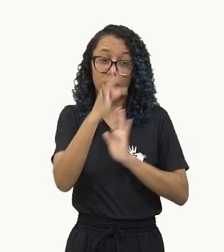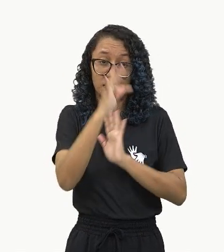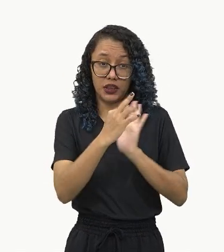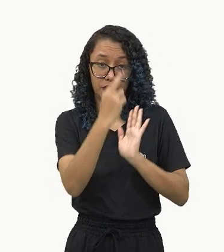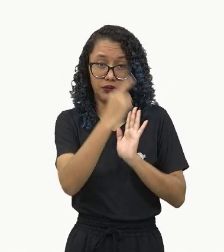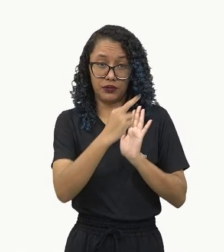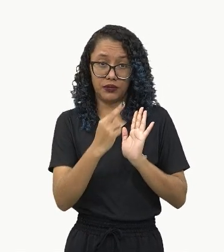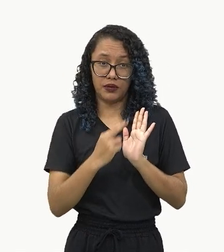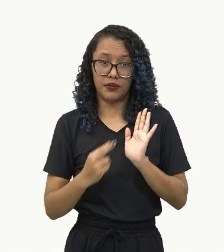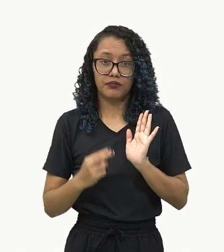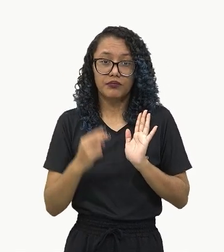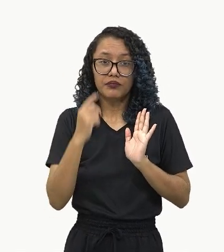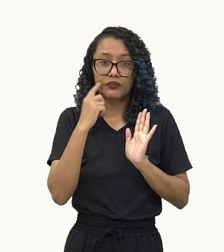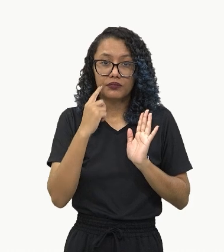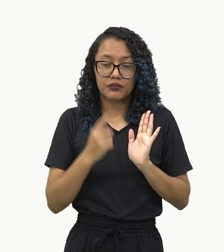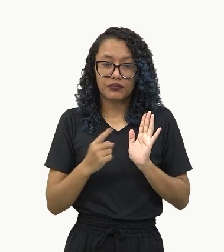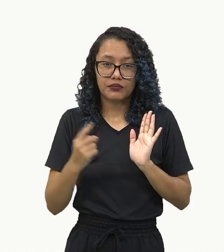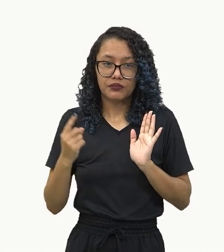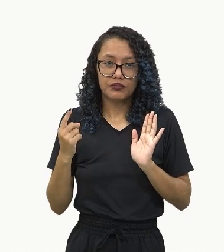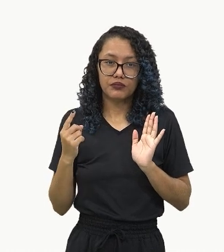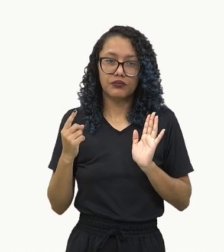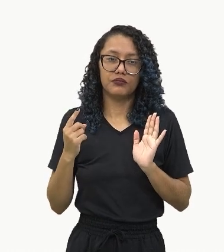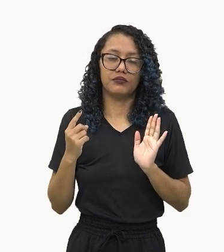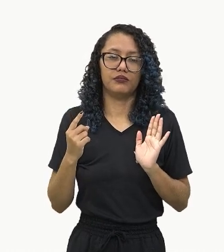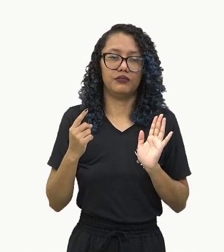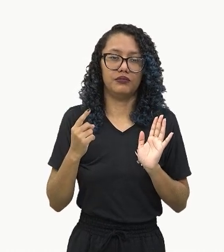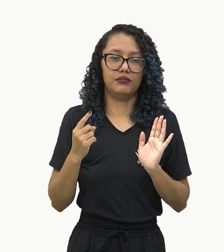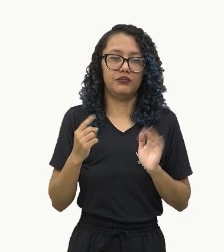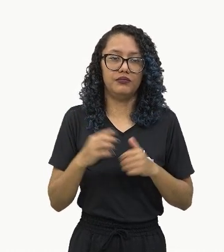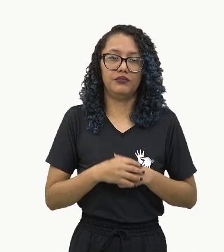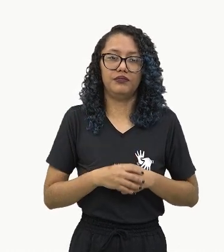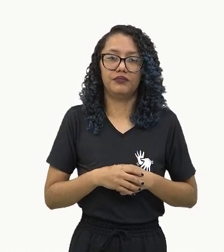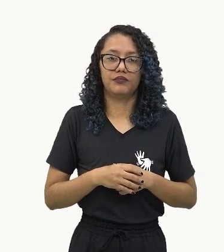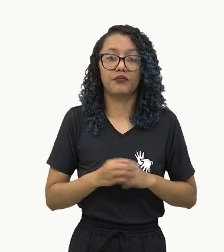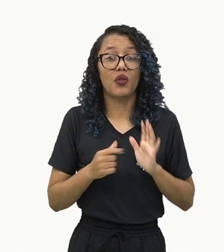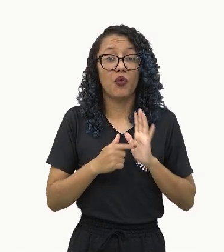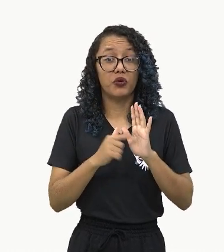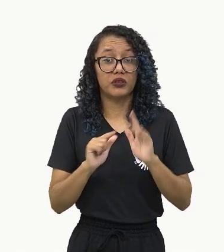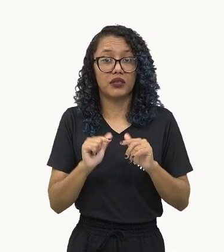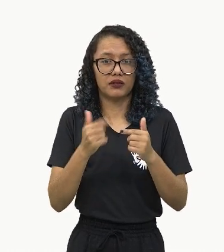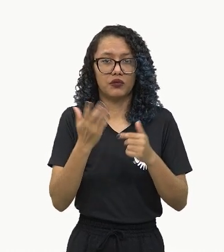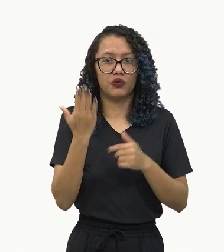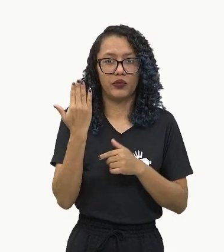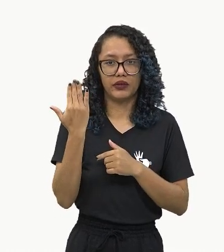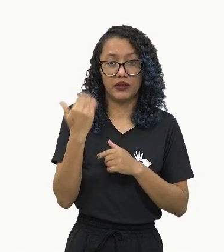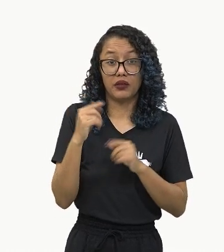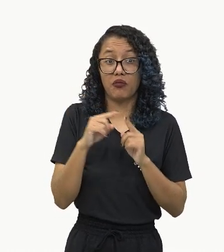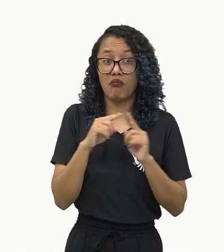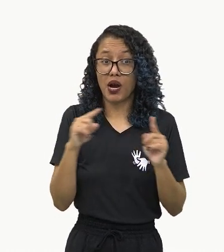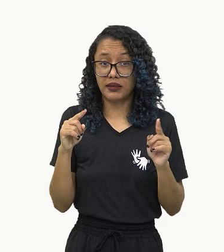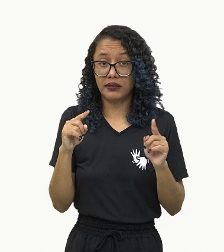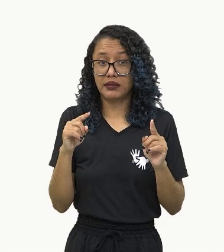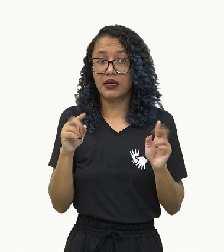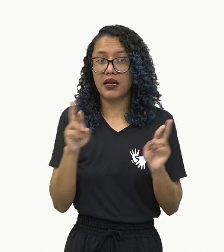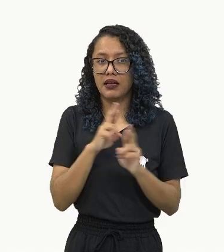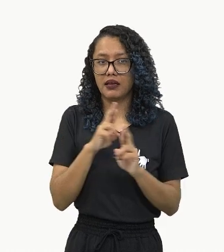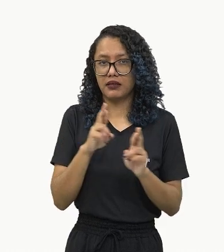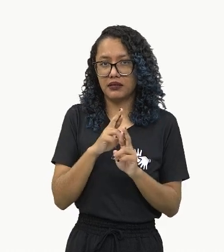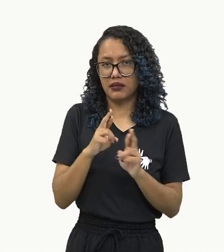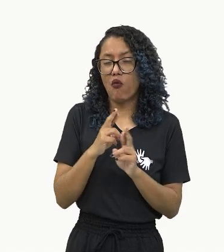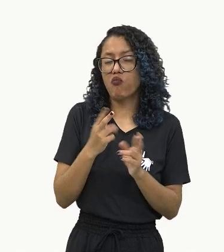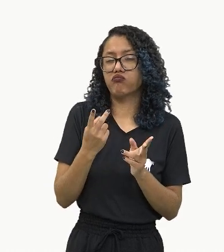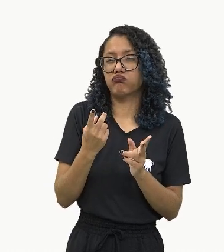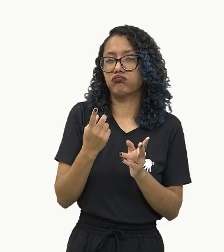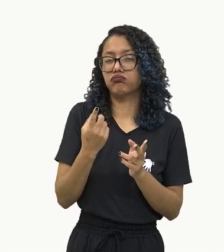empleado para expressar uma ação passada, pero com conexão ou